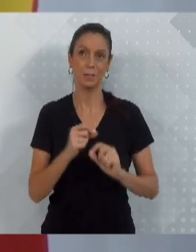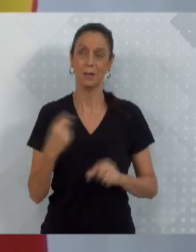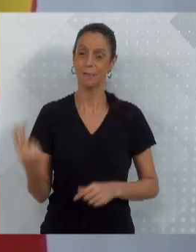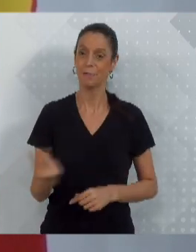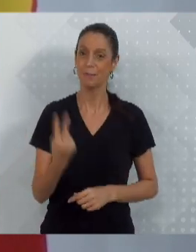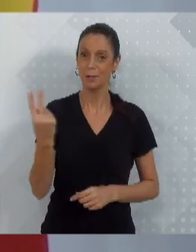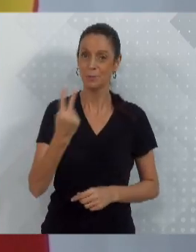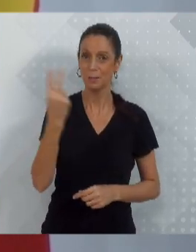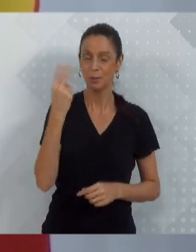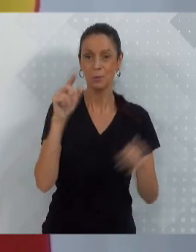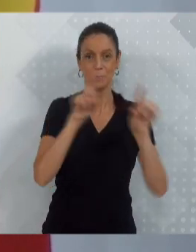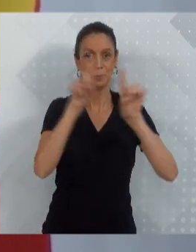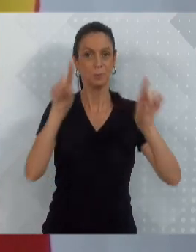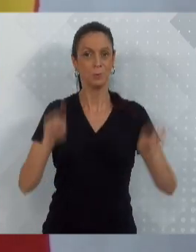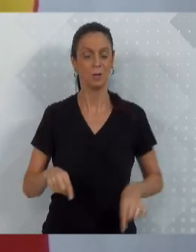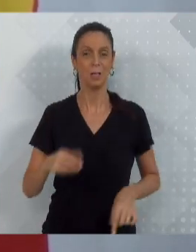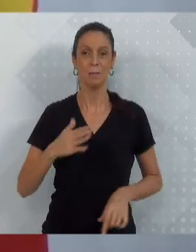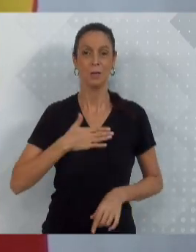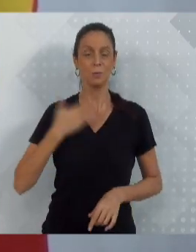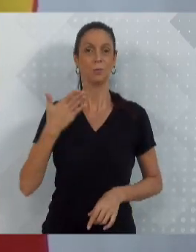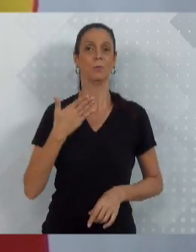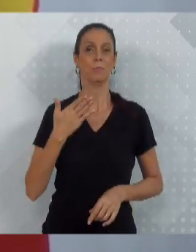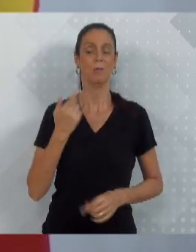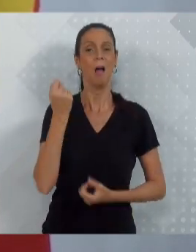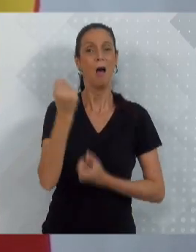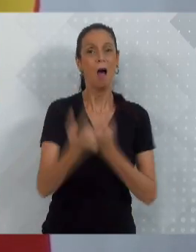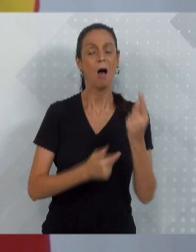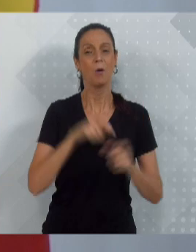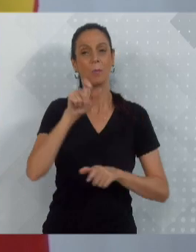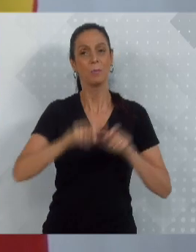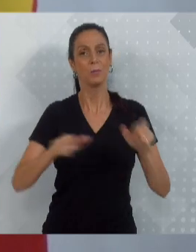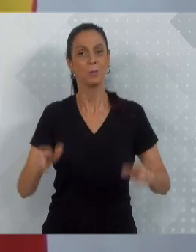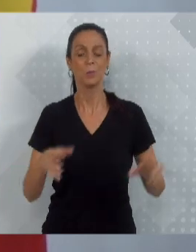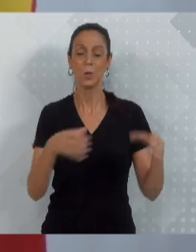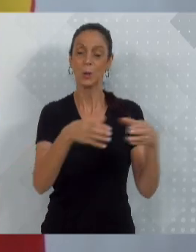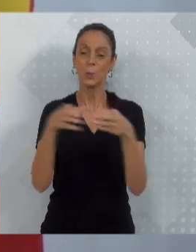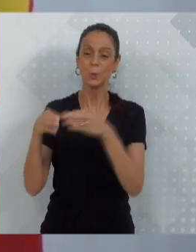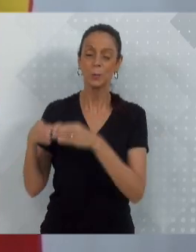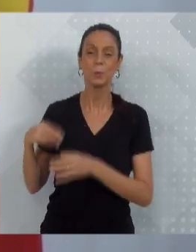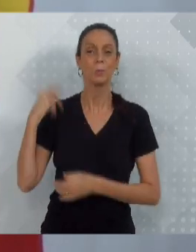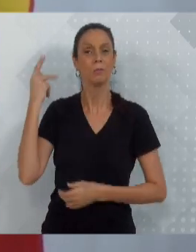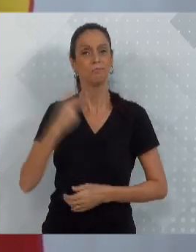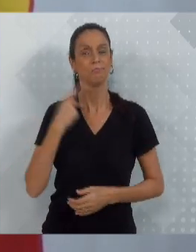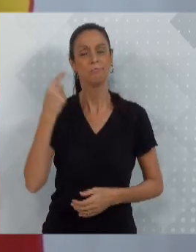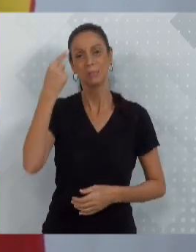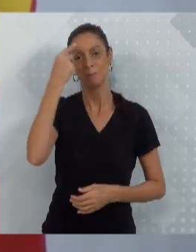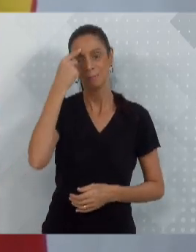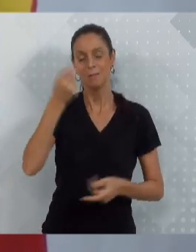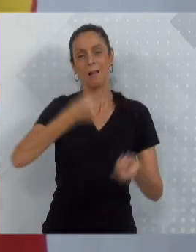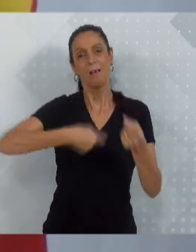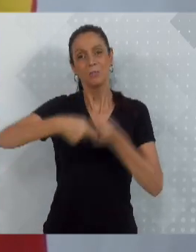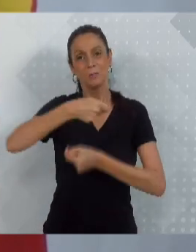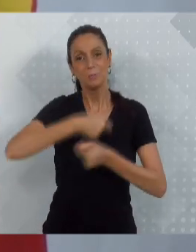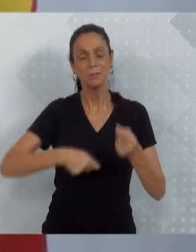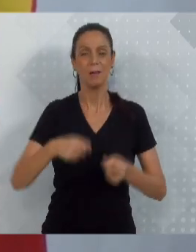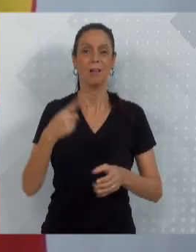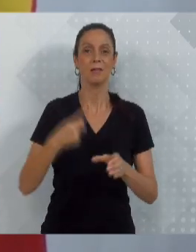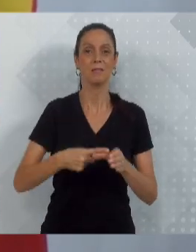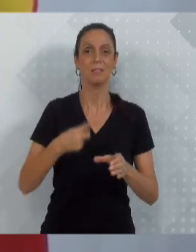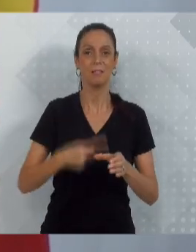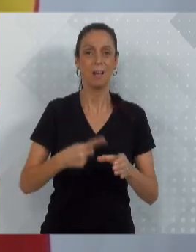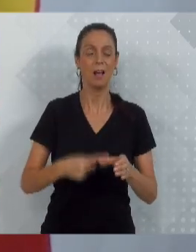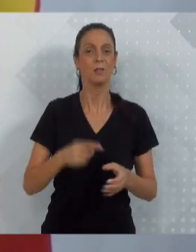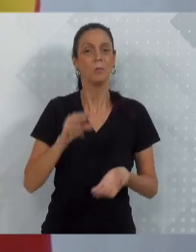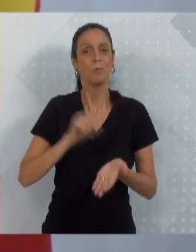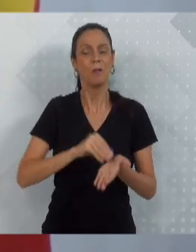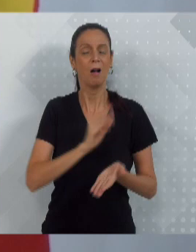valorização dos servidores. E me assusta que determinadas pessoas e grupos políticos queiram e pensem em administrar essa cidade com tanta